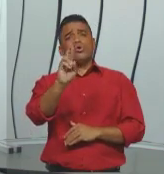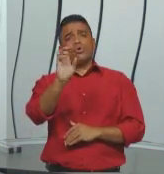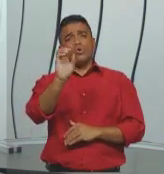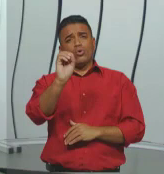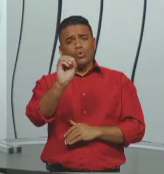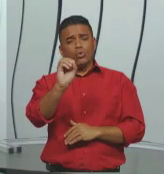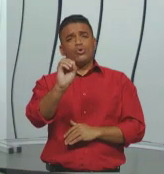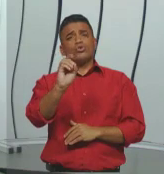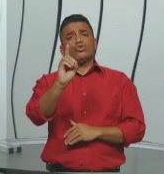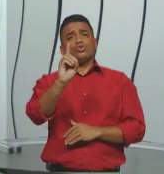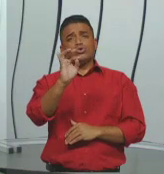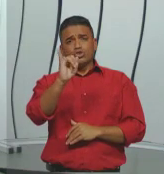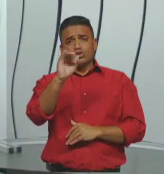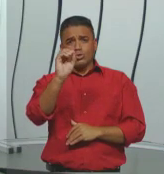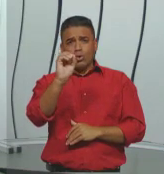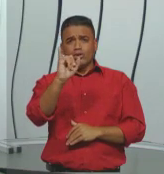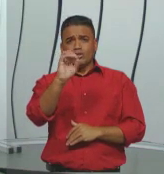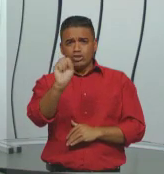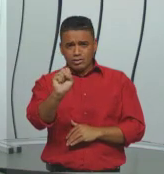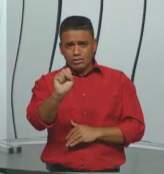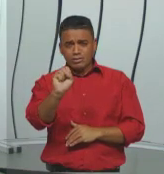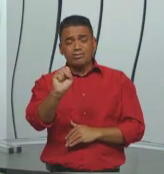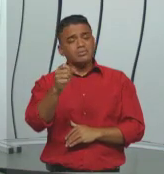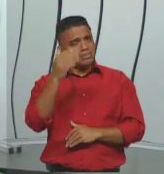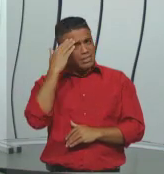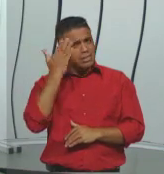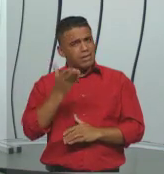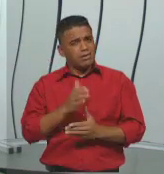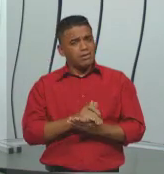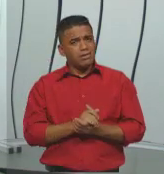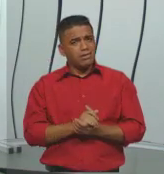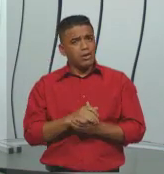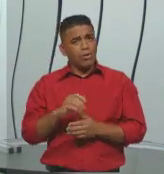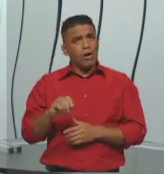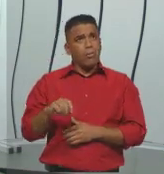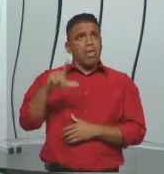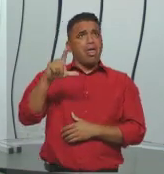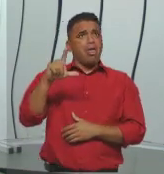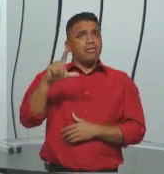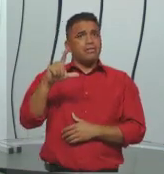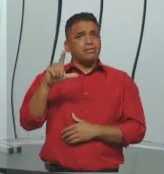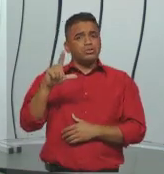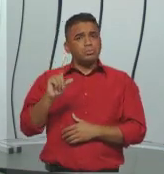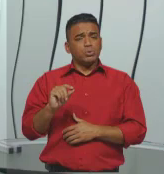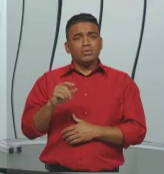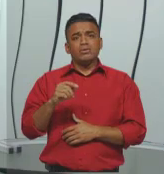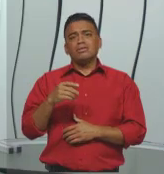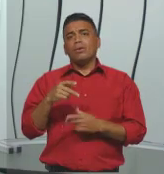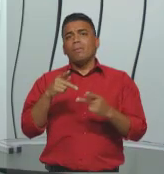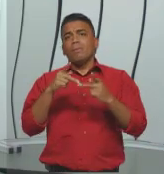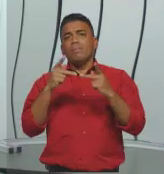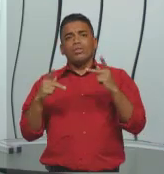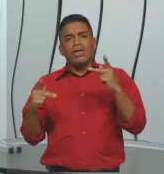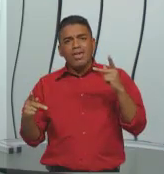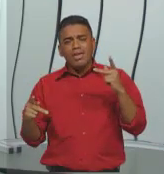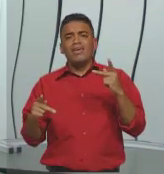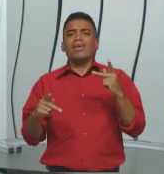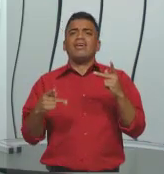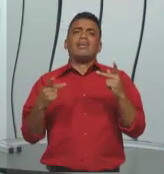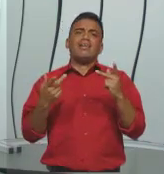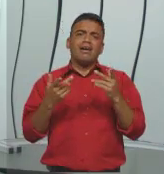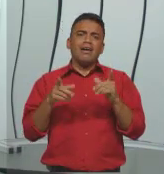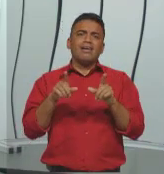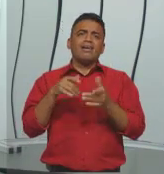em glicose. Você sabia disso? Que proteínas e lipídios podem ser